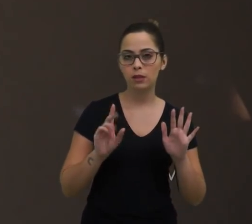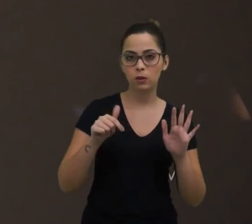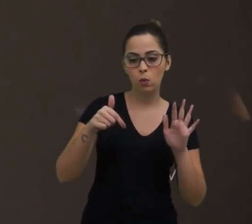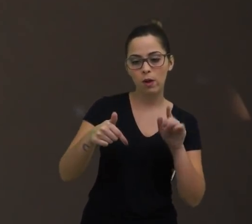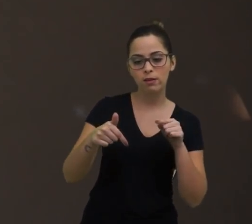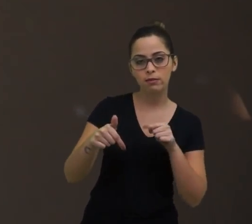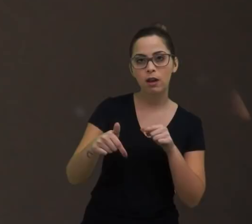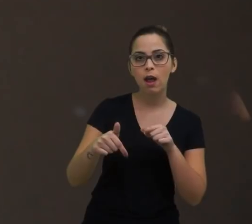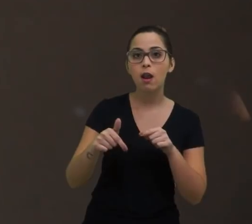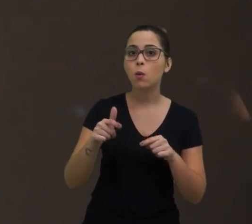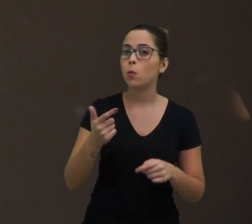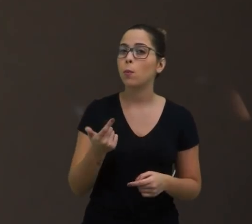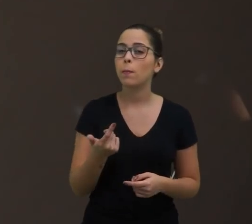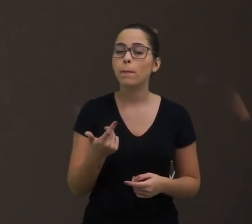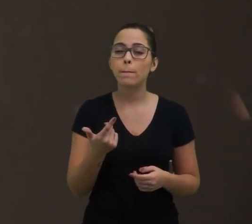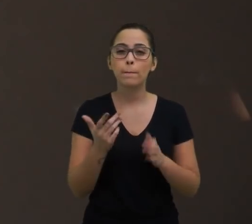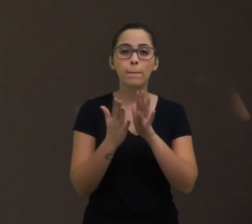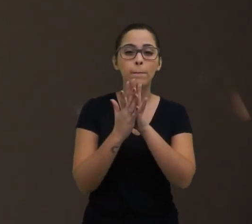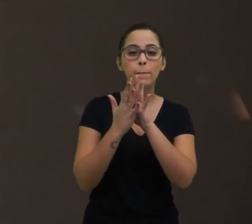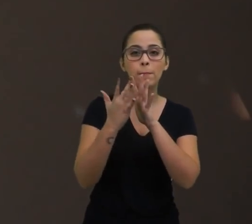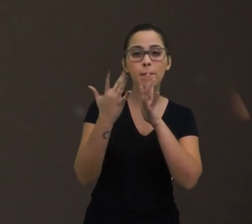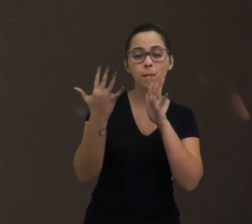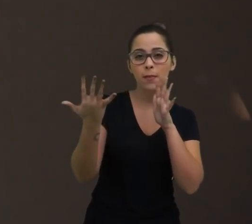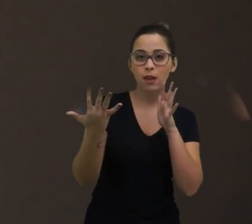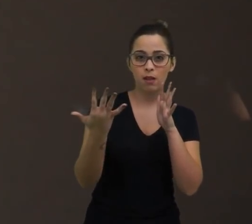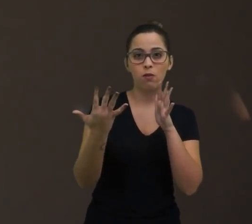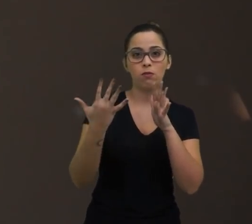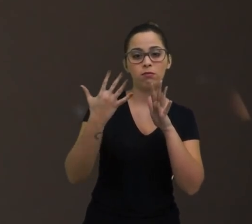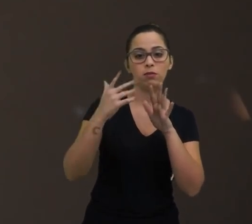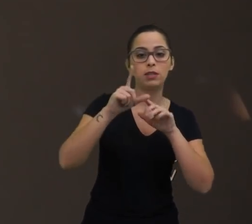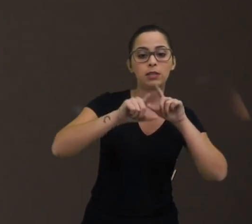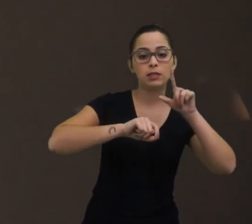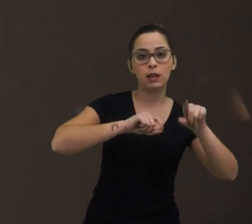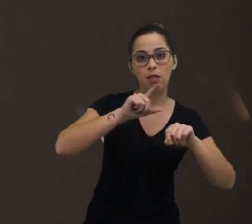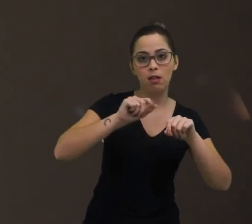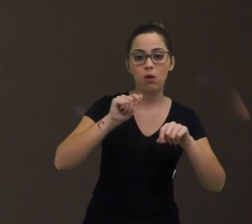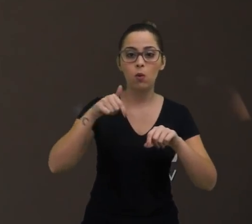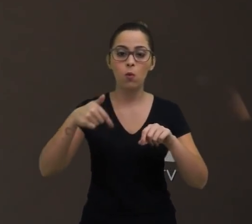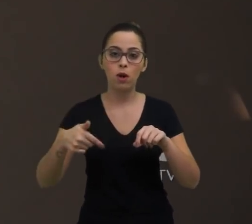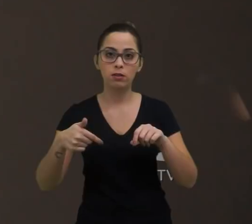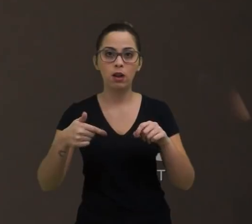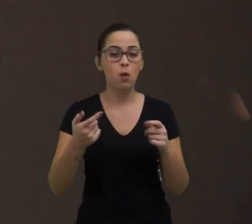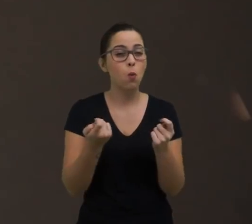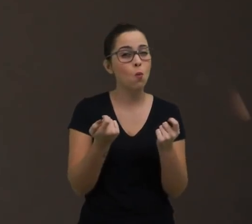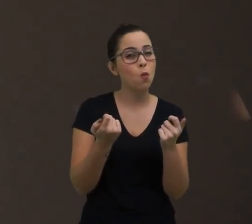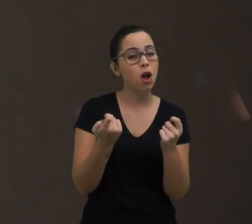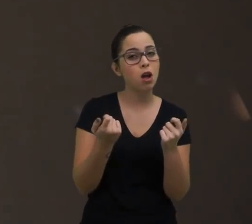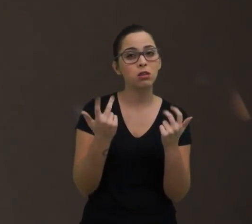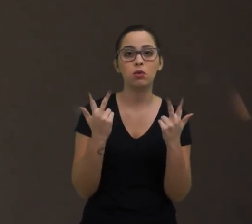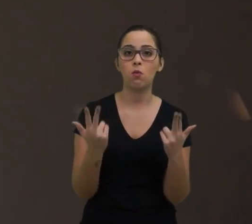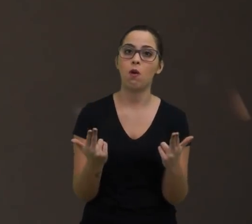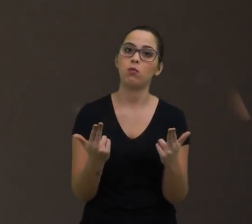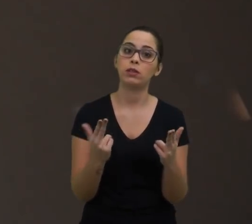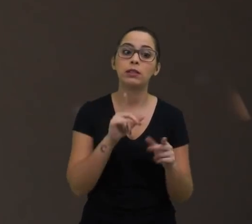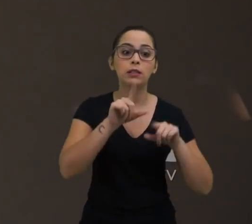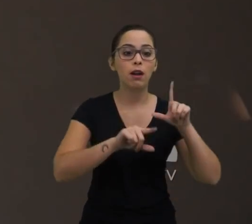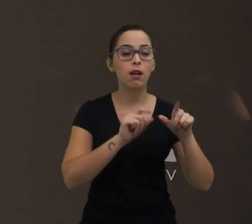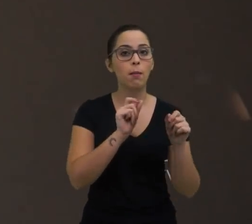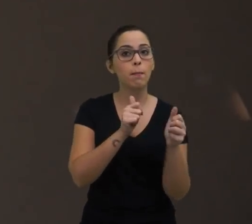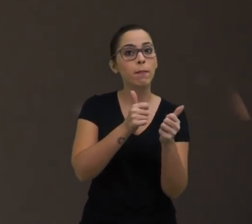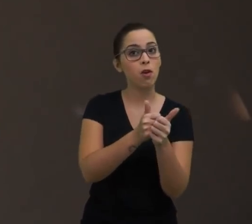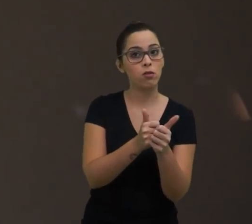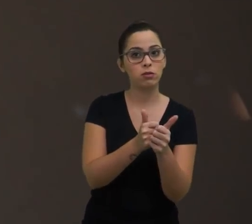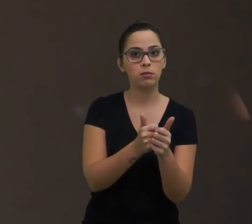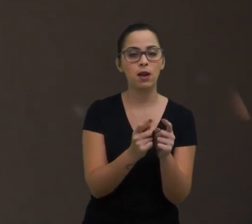quanto mais distante o objeto está da gente, mais fraco ele fica. Porque a luz ela é emitida em todas as